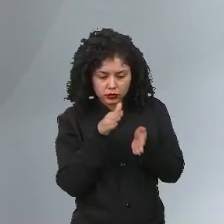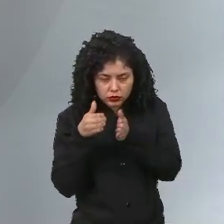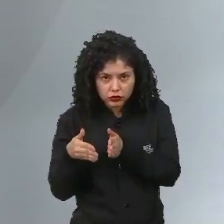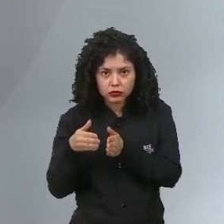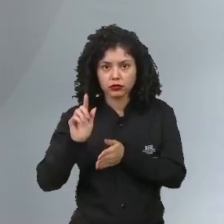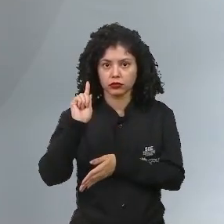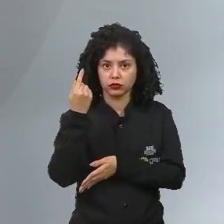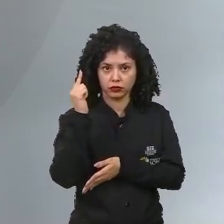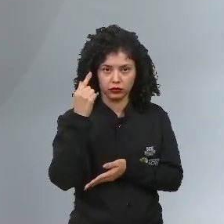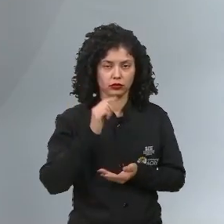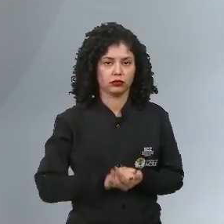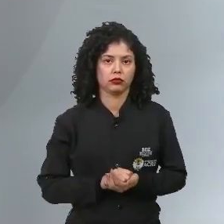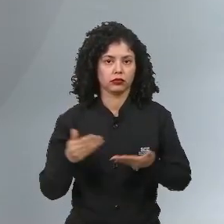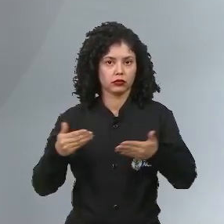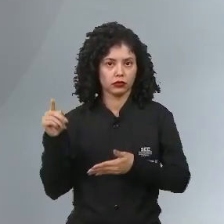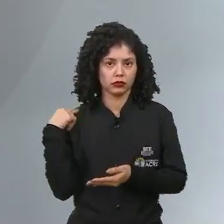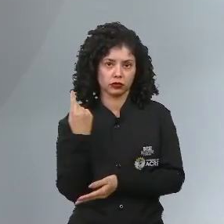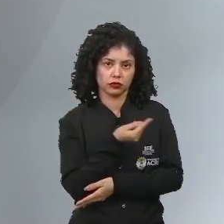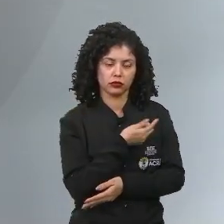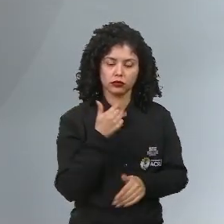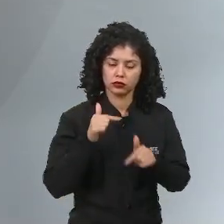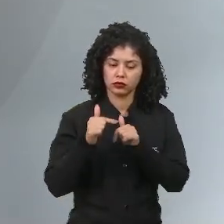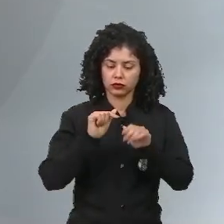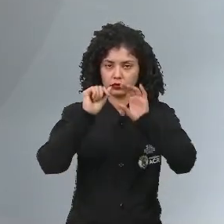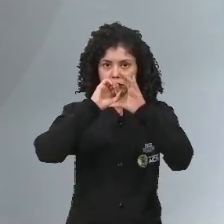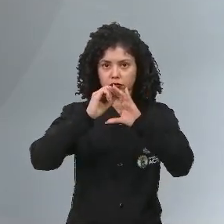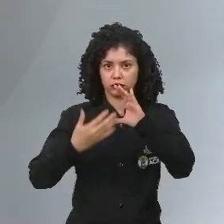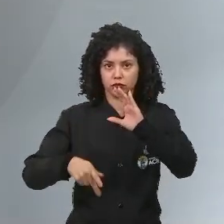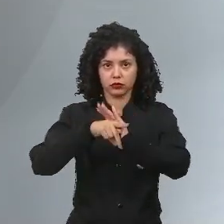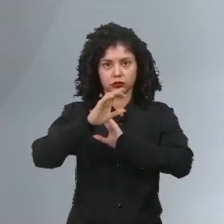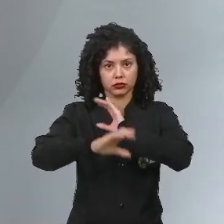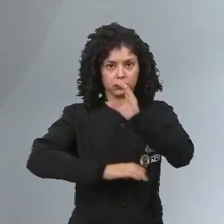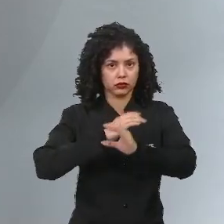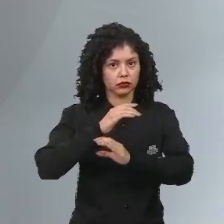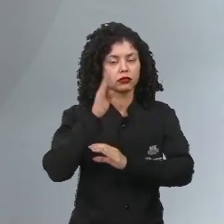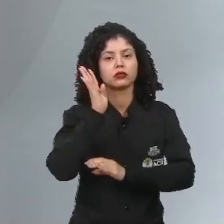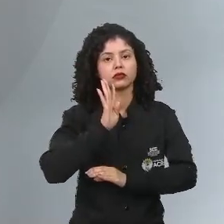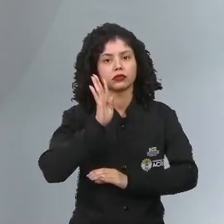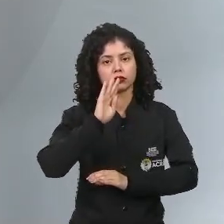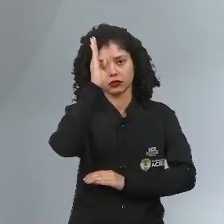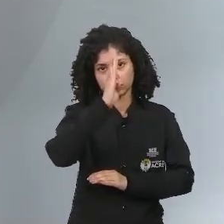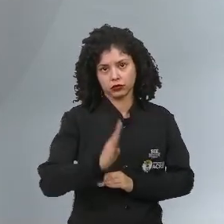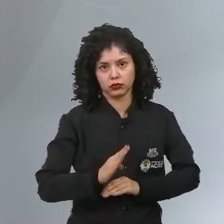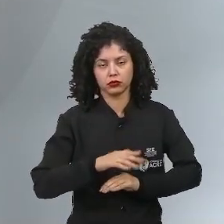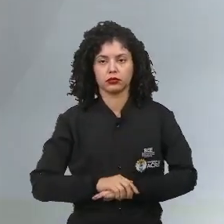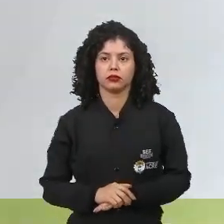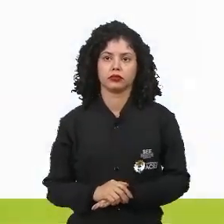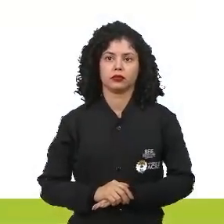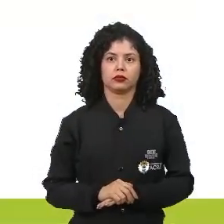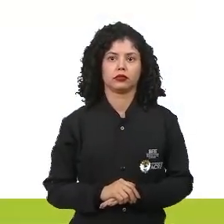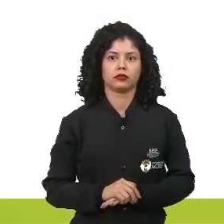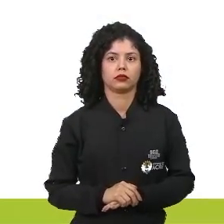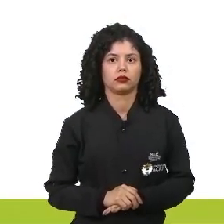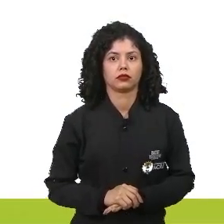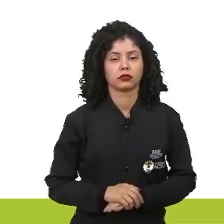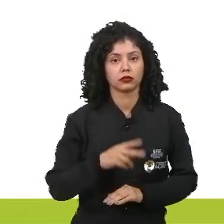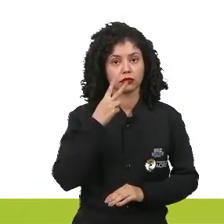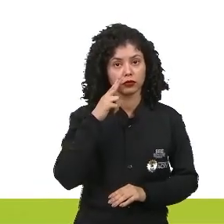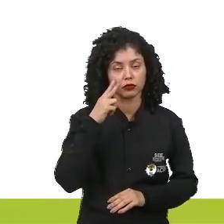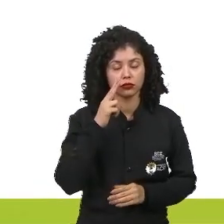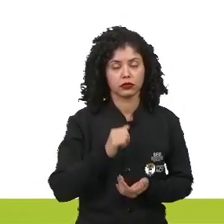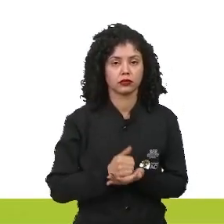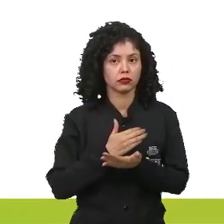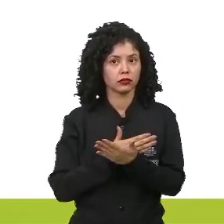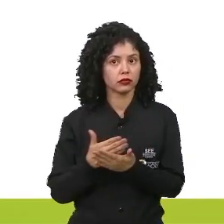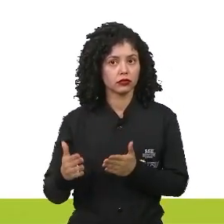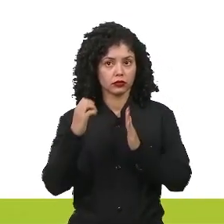certo? Então, na aula de hoje, vamos trabalhar essas características do ciclo do ouro do Brasil. Começando, a gente vê o